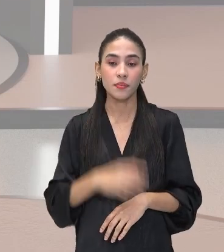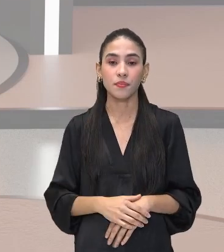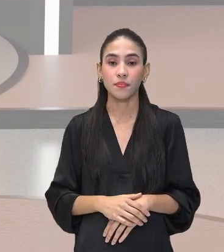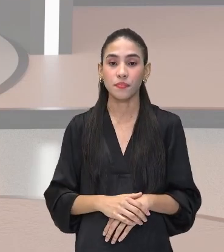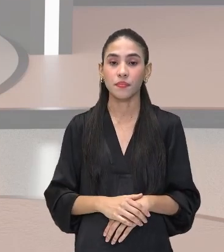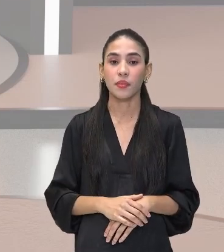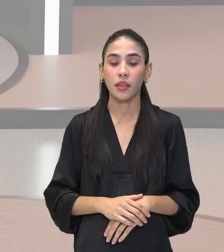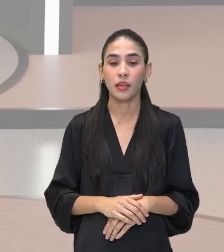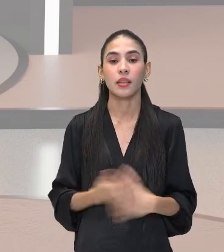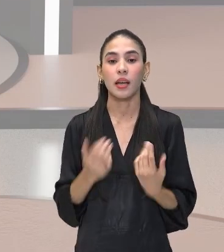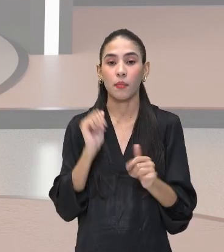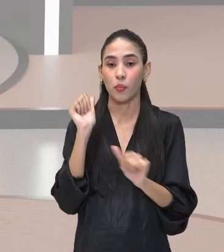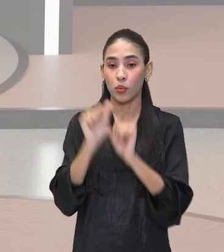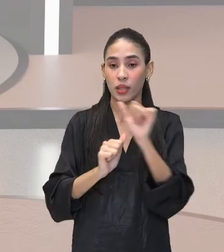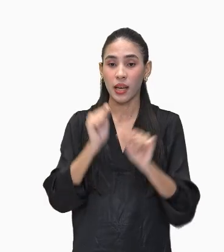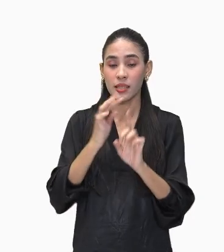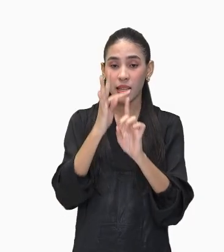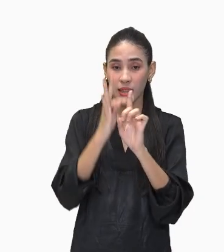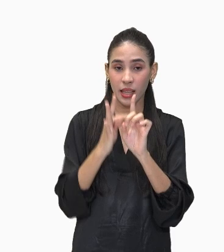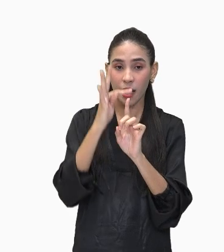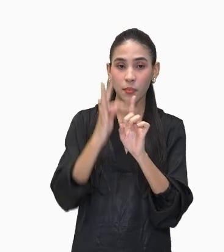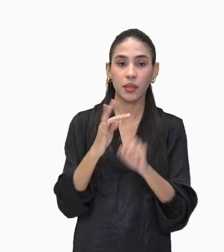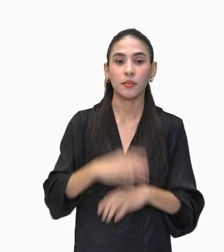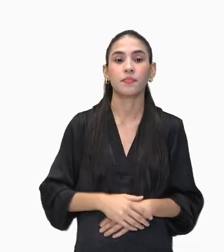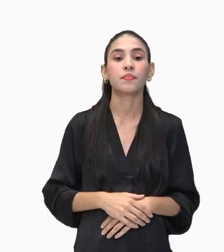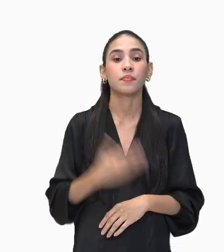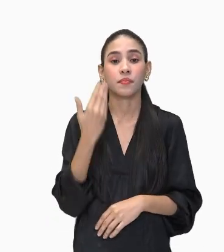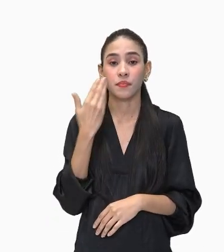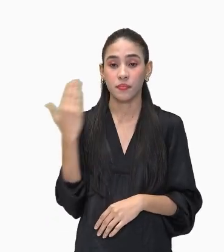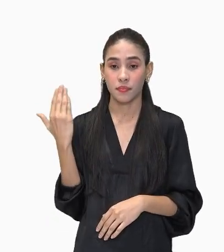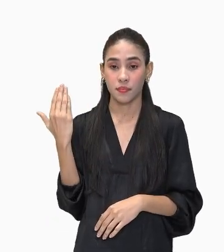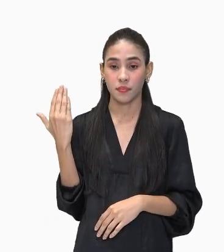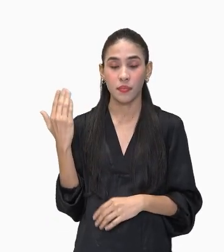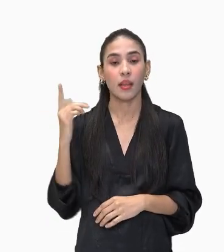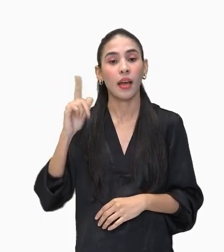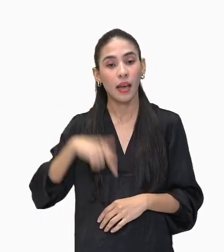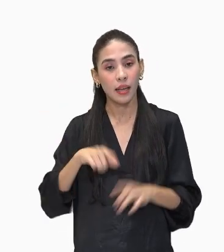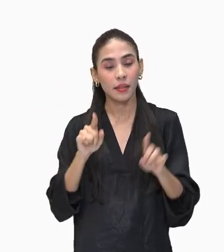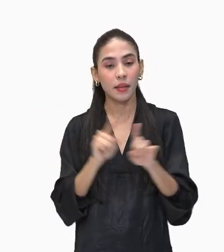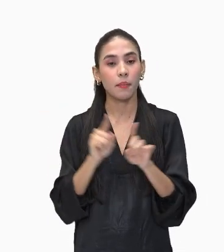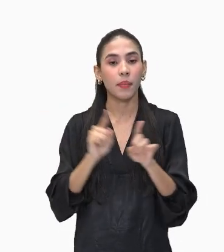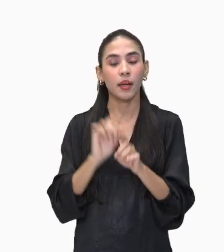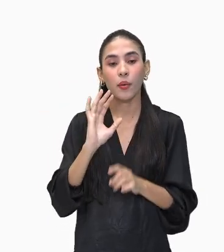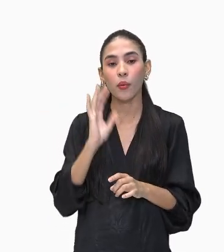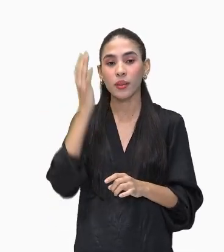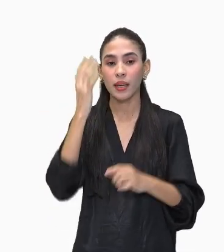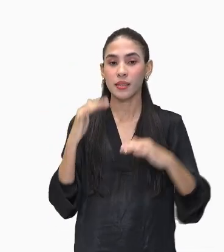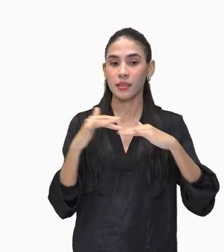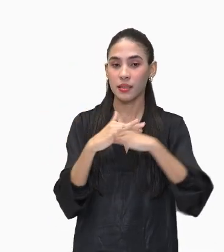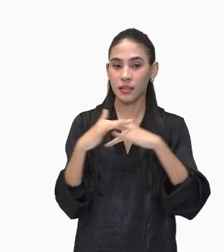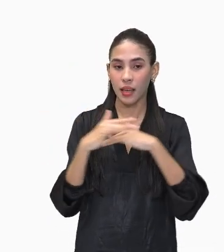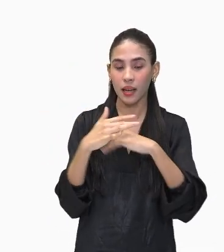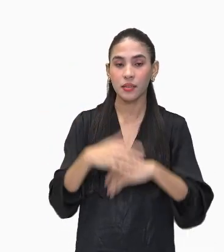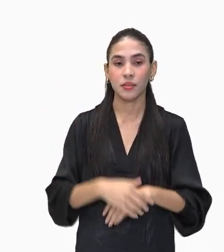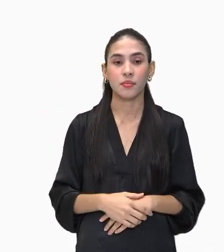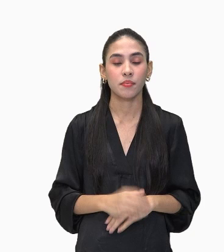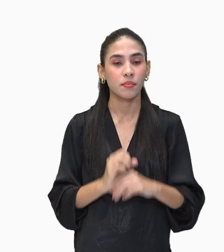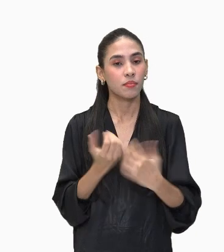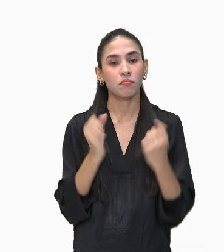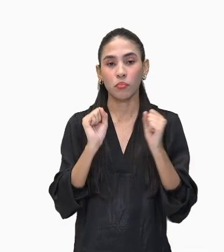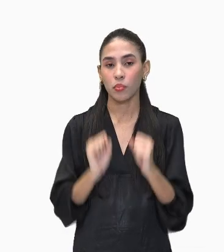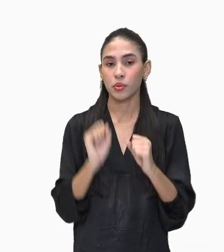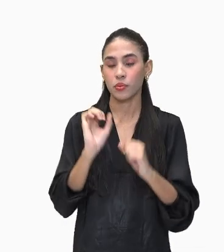inversão térmica. A inversão térmica é um fenômeno urbano, certo? E ele